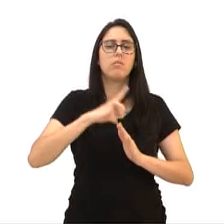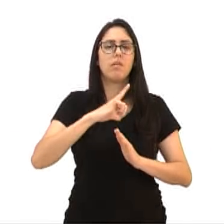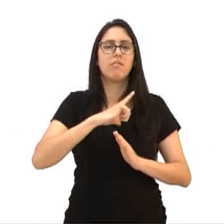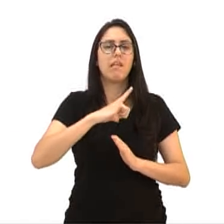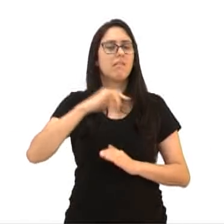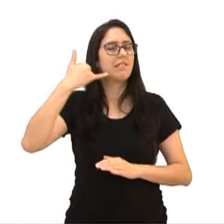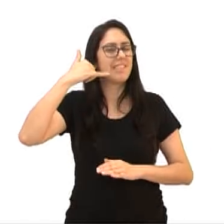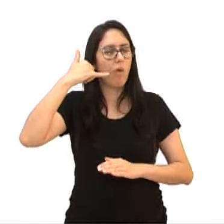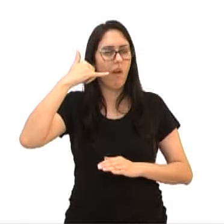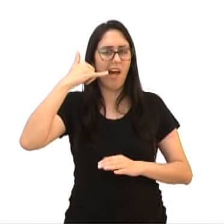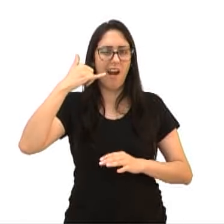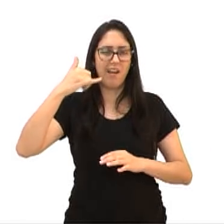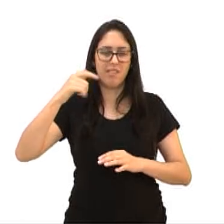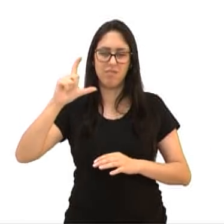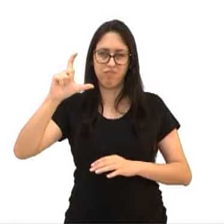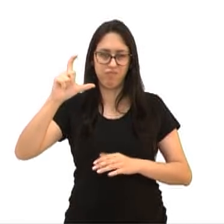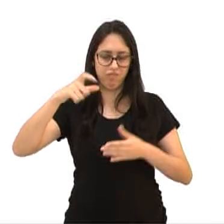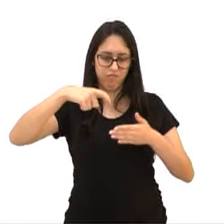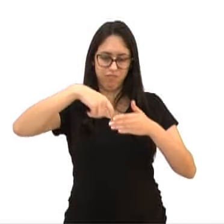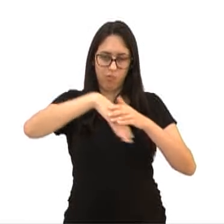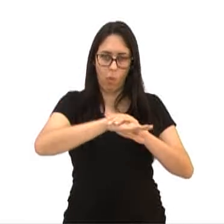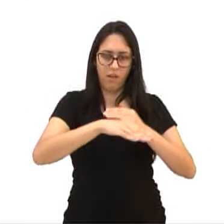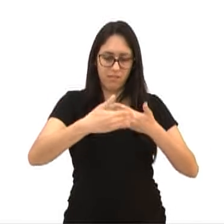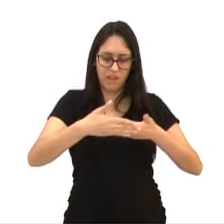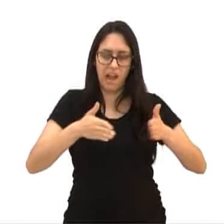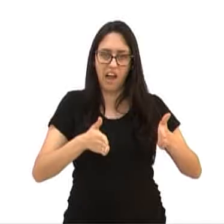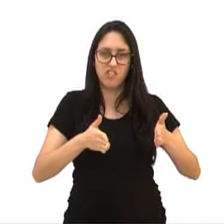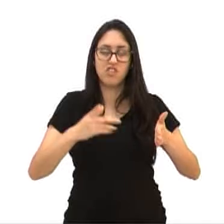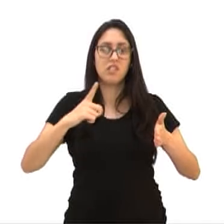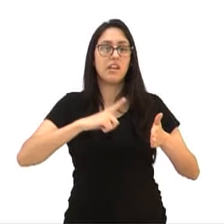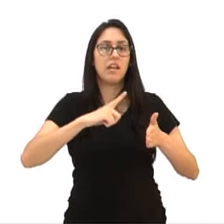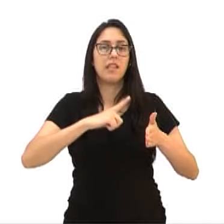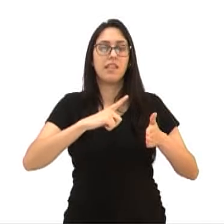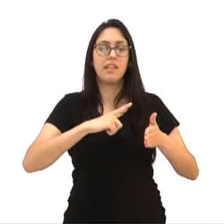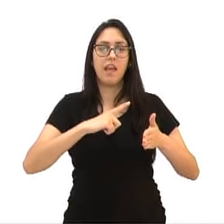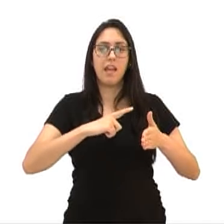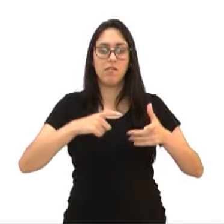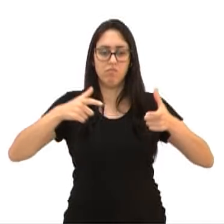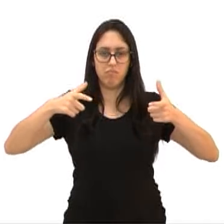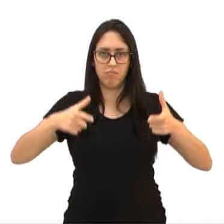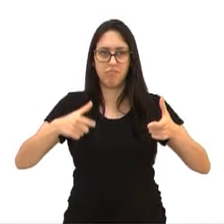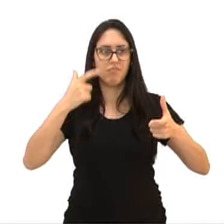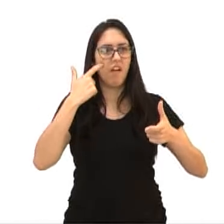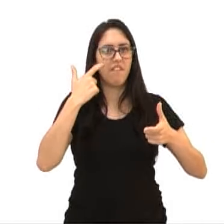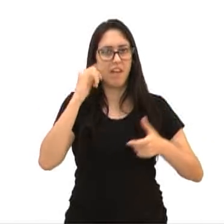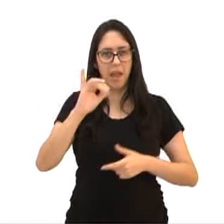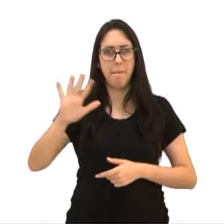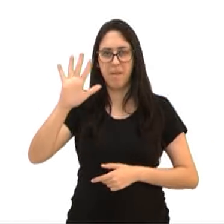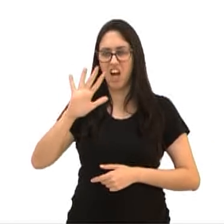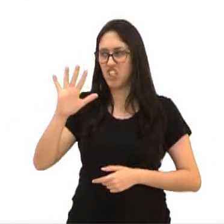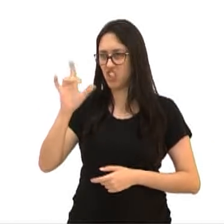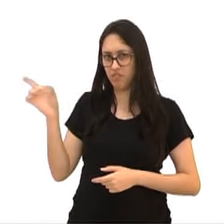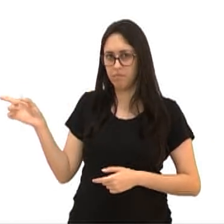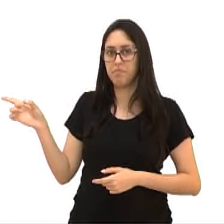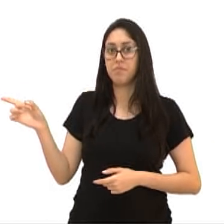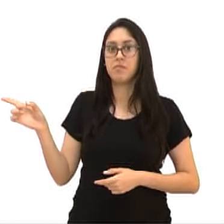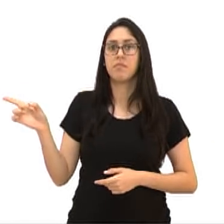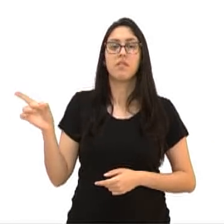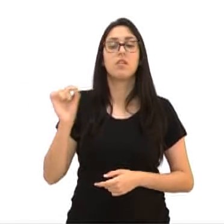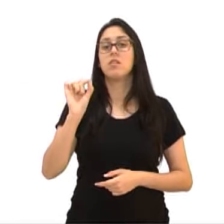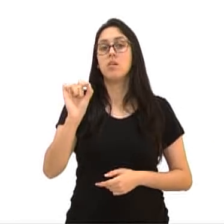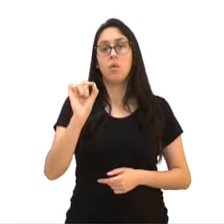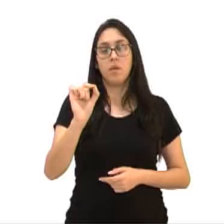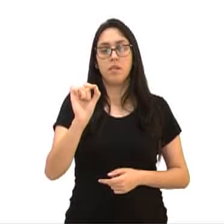aparelhos celulares. Essas caixas possuem formato de paralelepípedo retângulo. Então, de